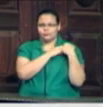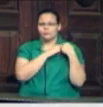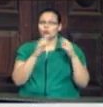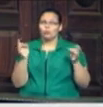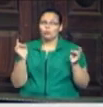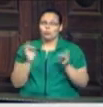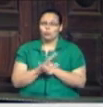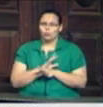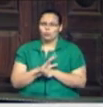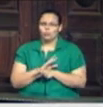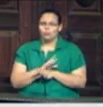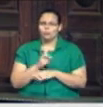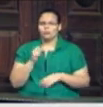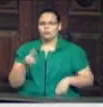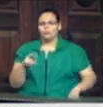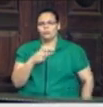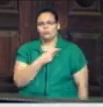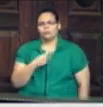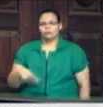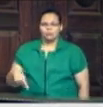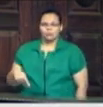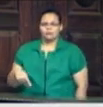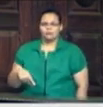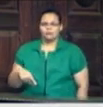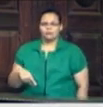concluir, senhor presidente,